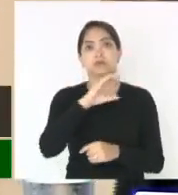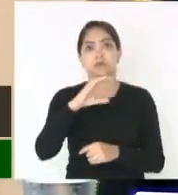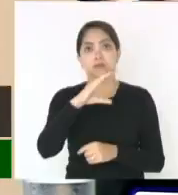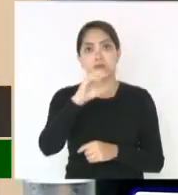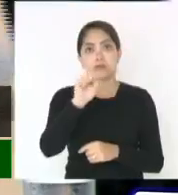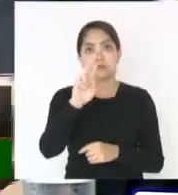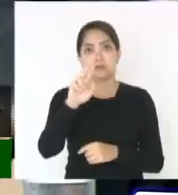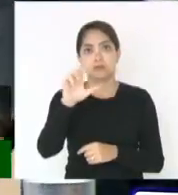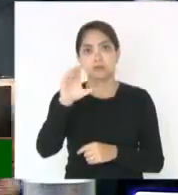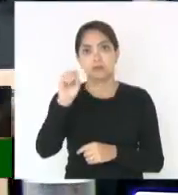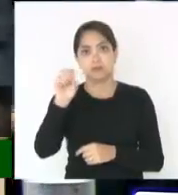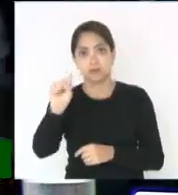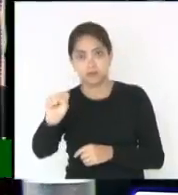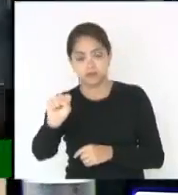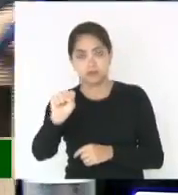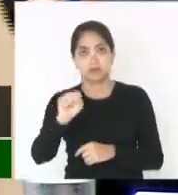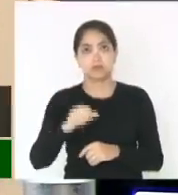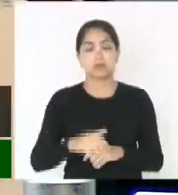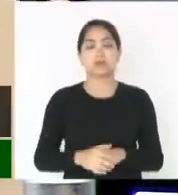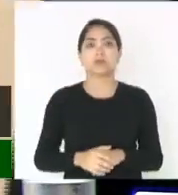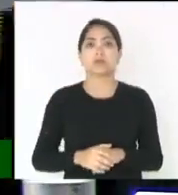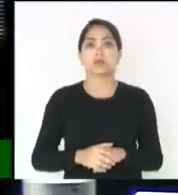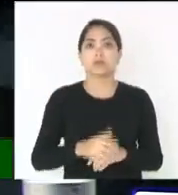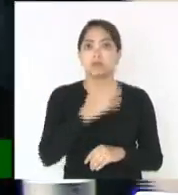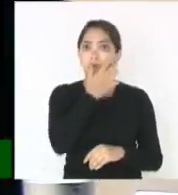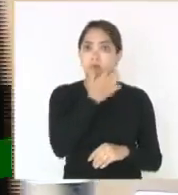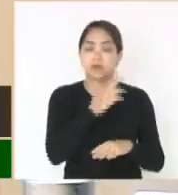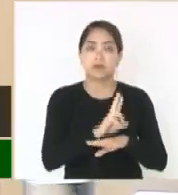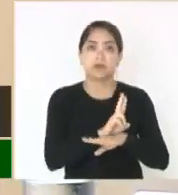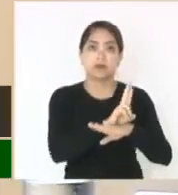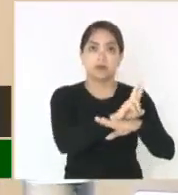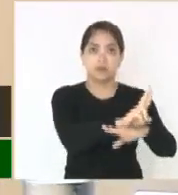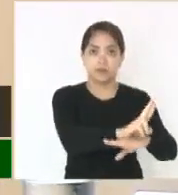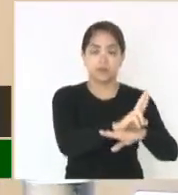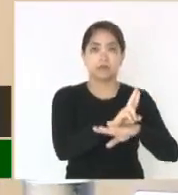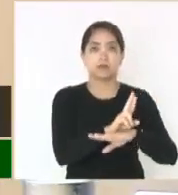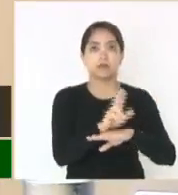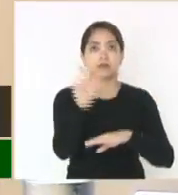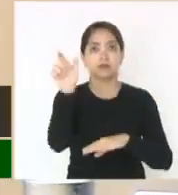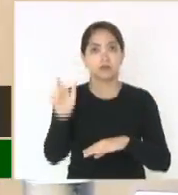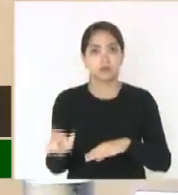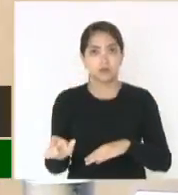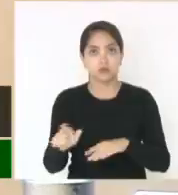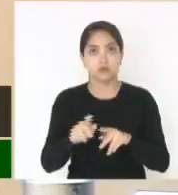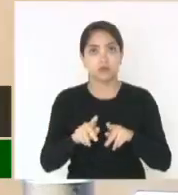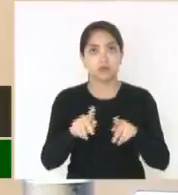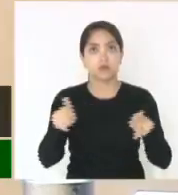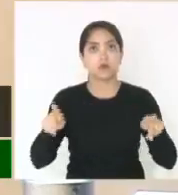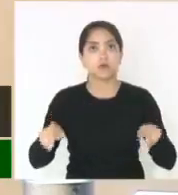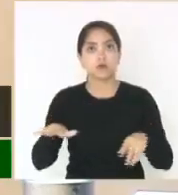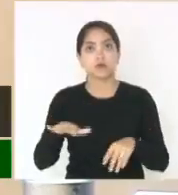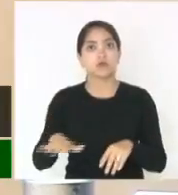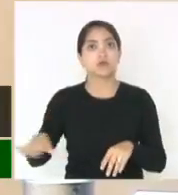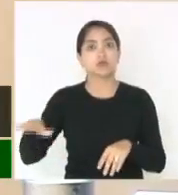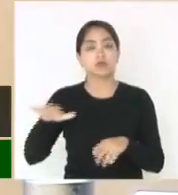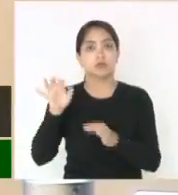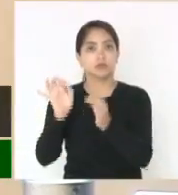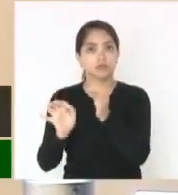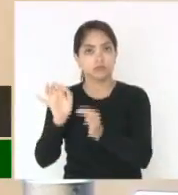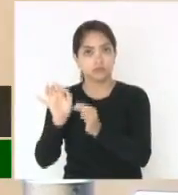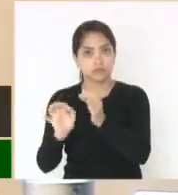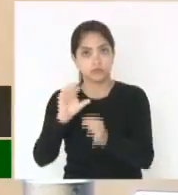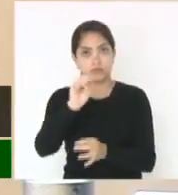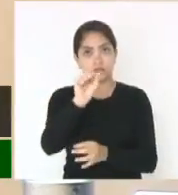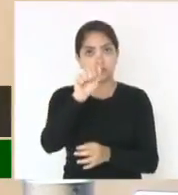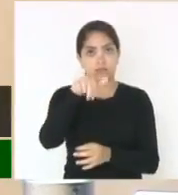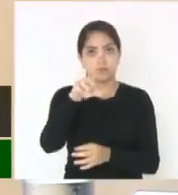dos Santos. E, neste ato, representando o excelentíssimo senhor procurador-geral da Justiça, Sandro José